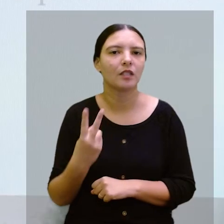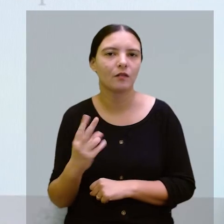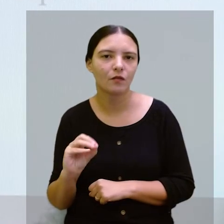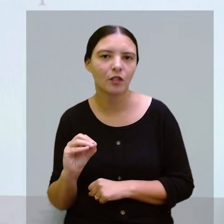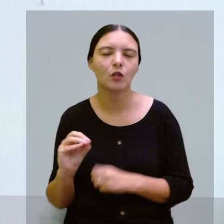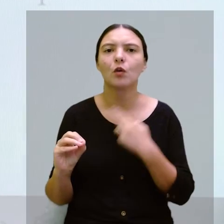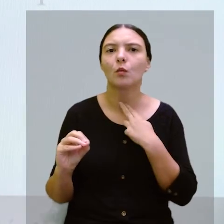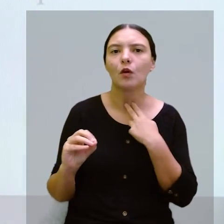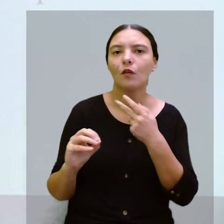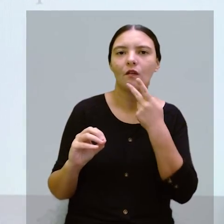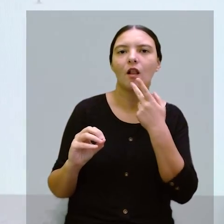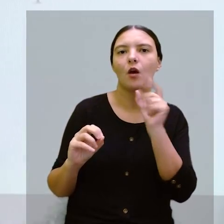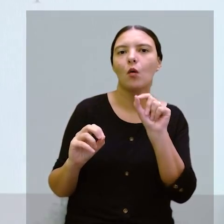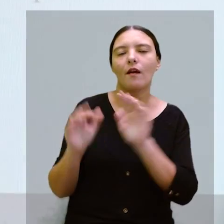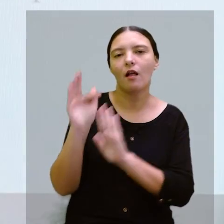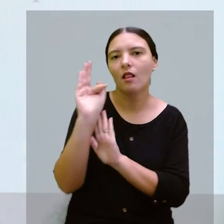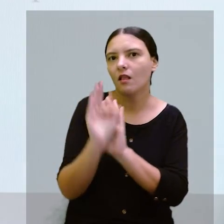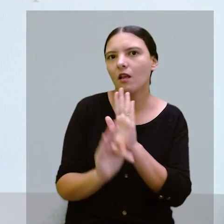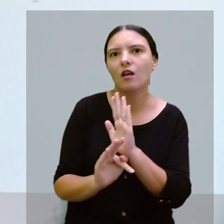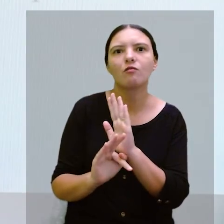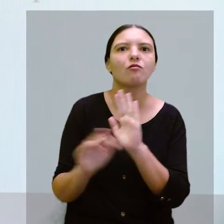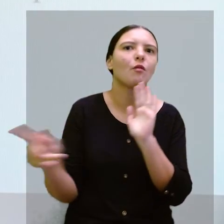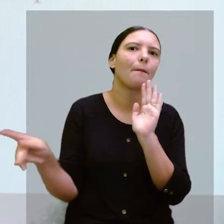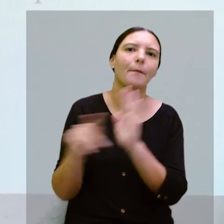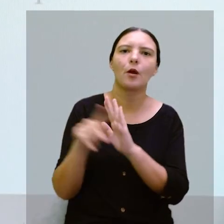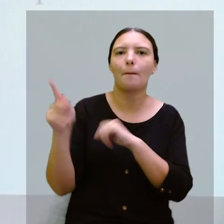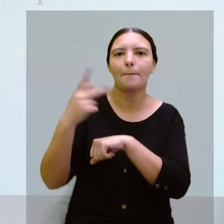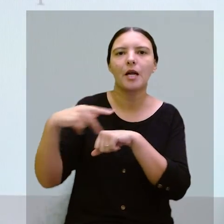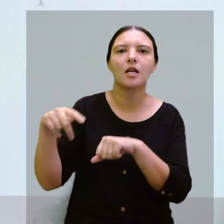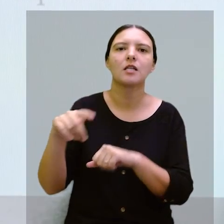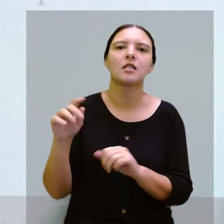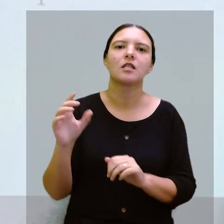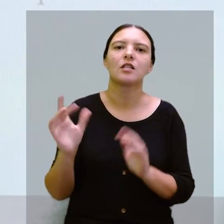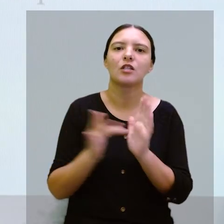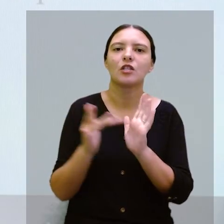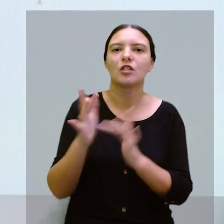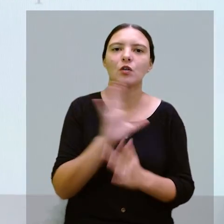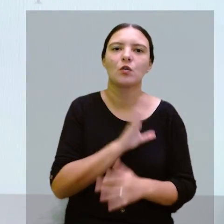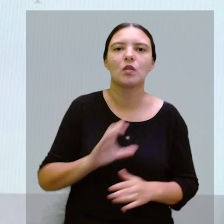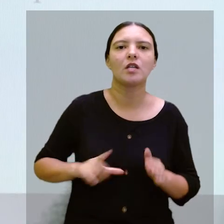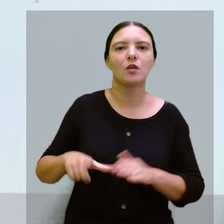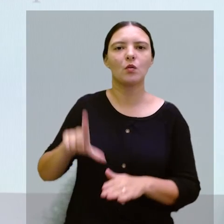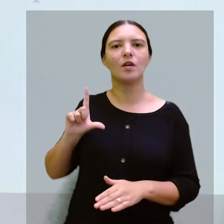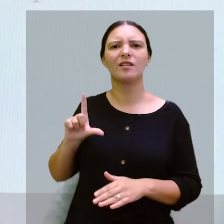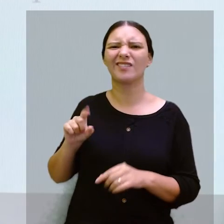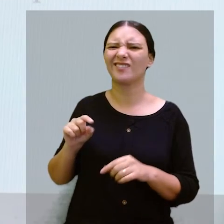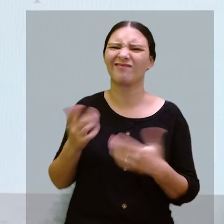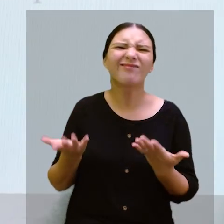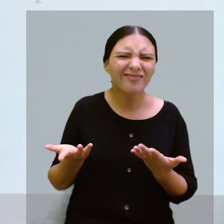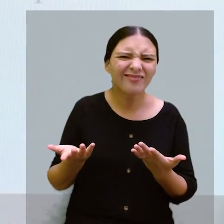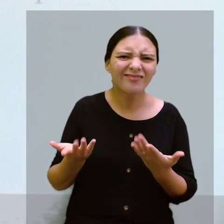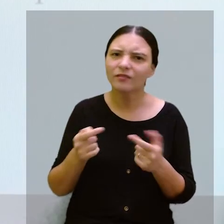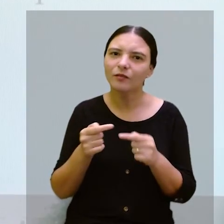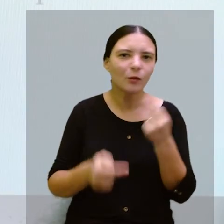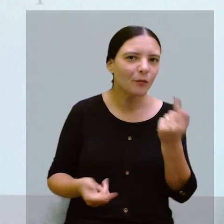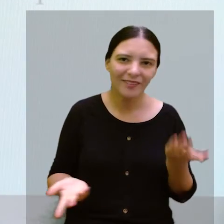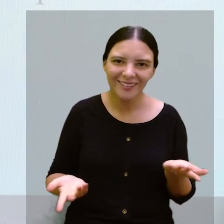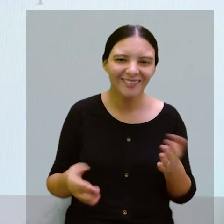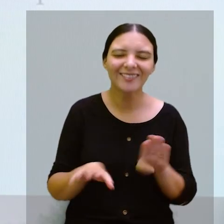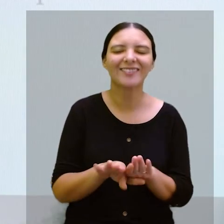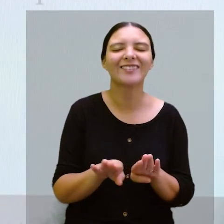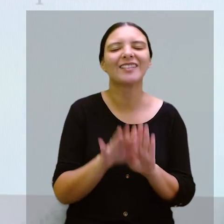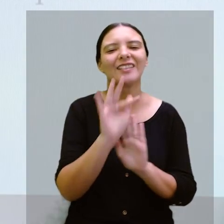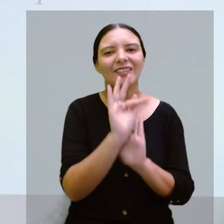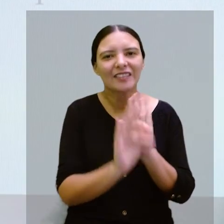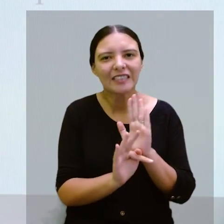posso falar que é um texto sobre a Iugoslávia antes de Cristo. Não faria sentido. Então, interpretar um texto tem um